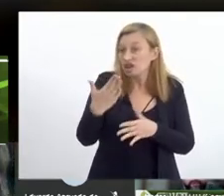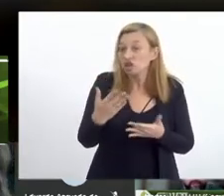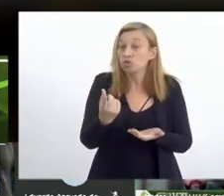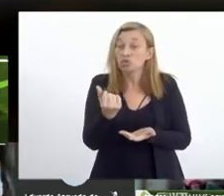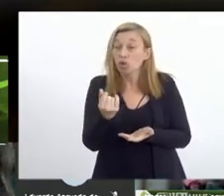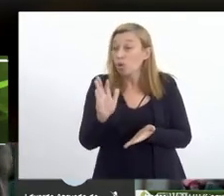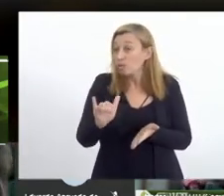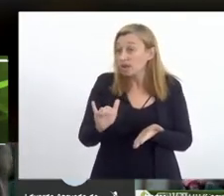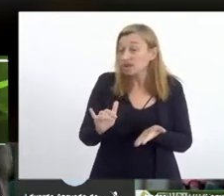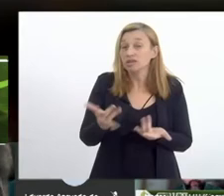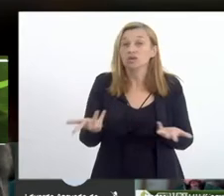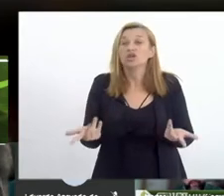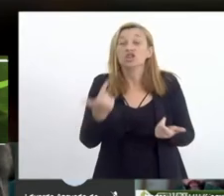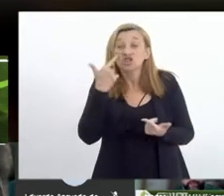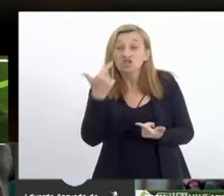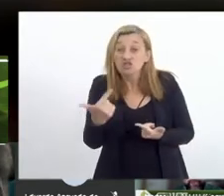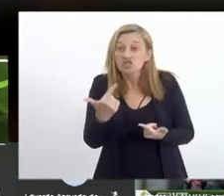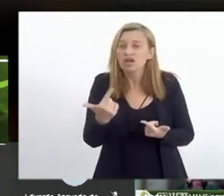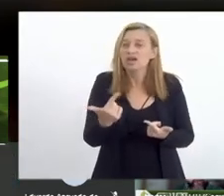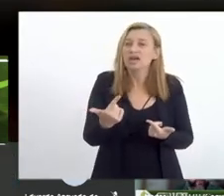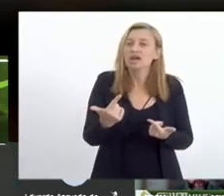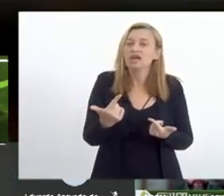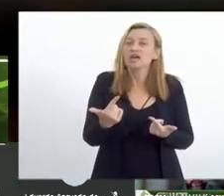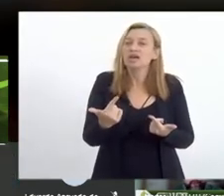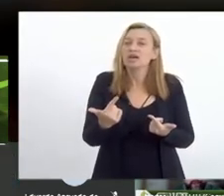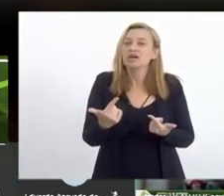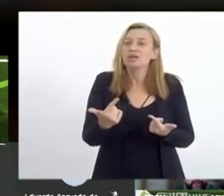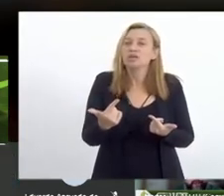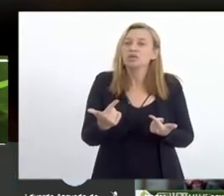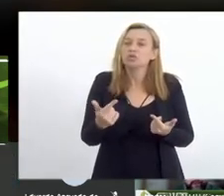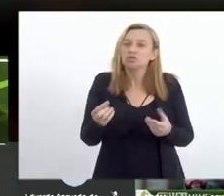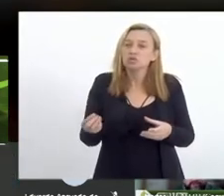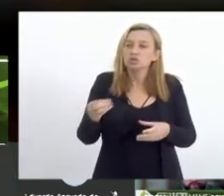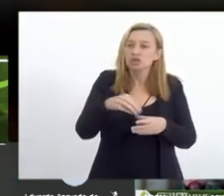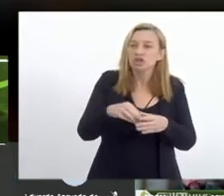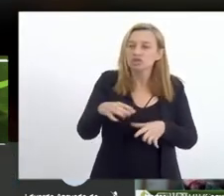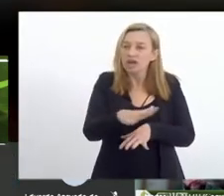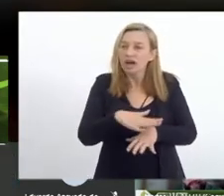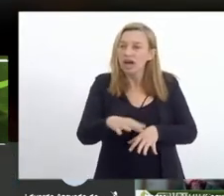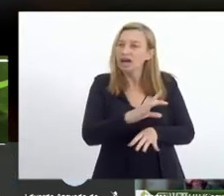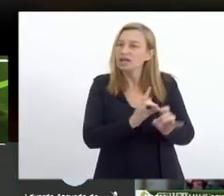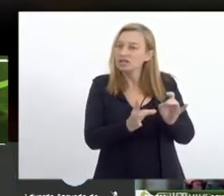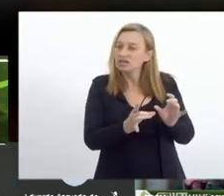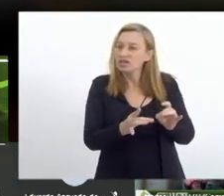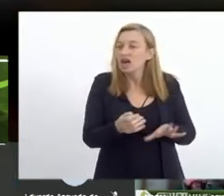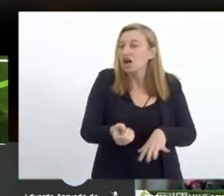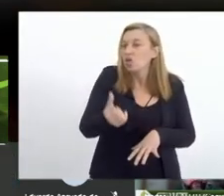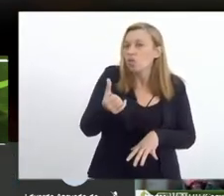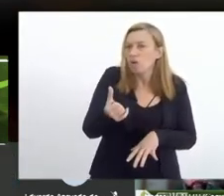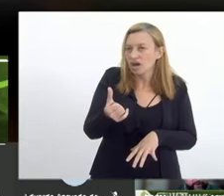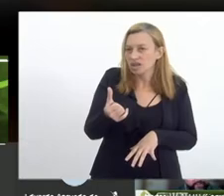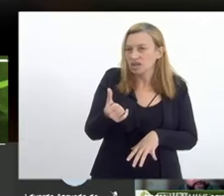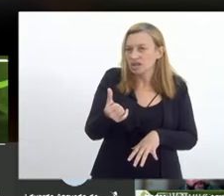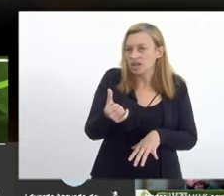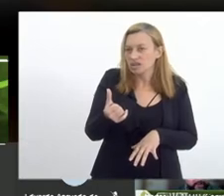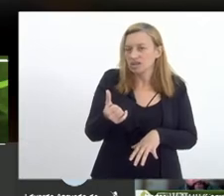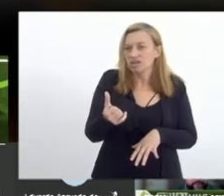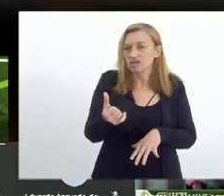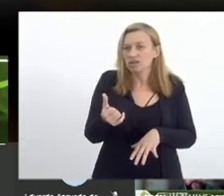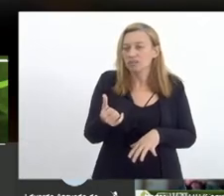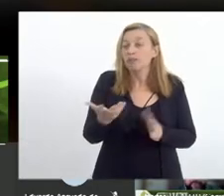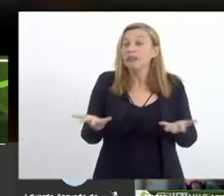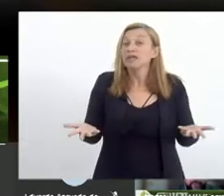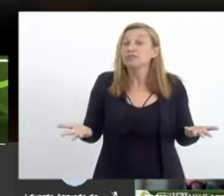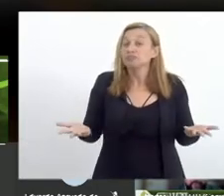que a gente vê que pelas taxas cobradas no mercado, existe quase um dumping nesse processo.